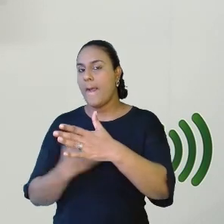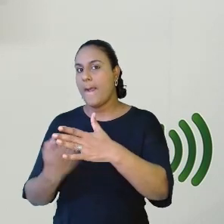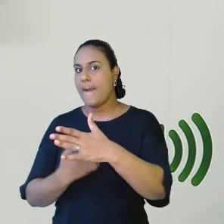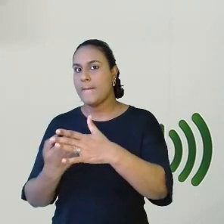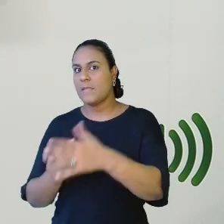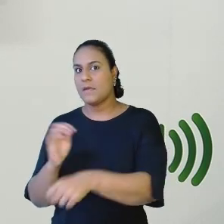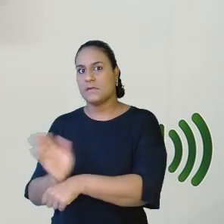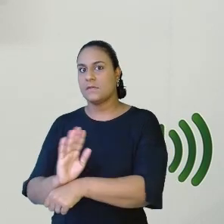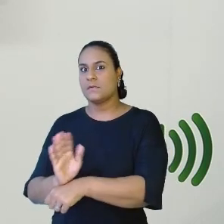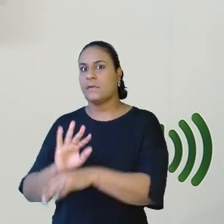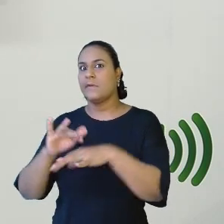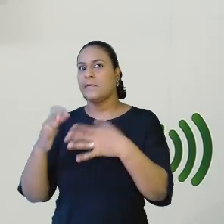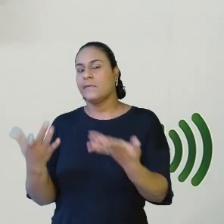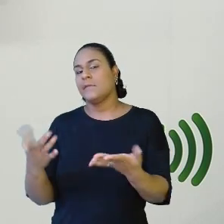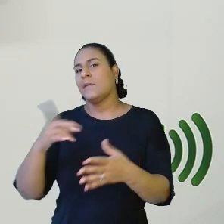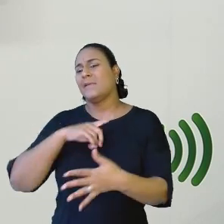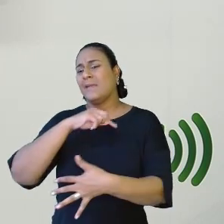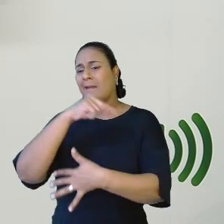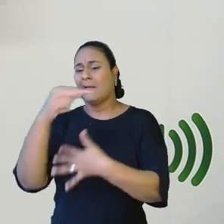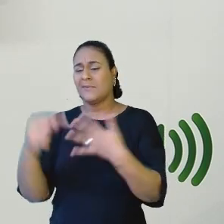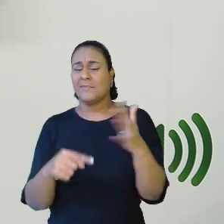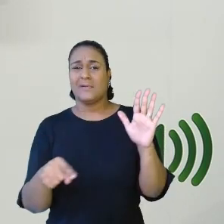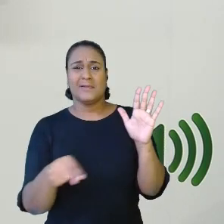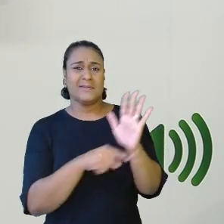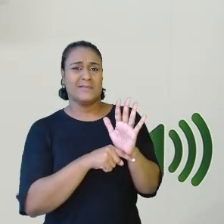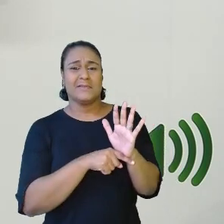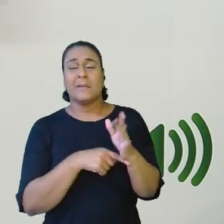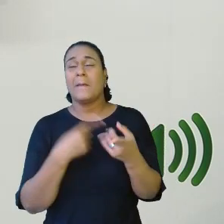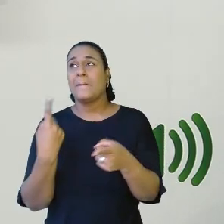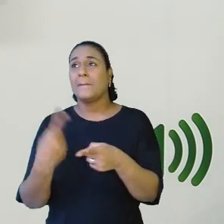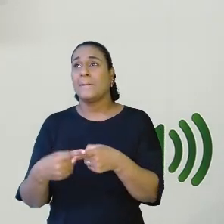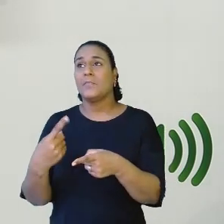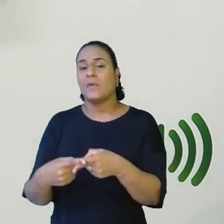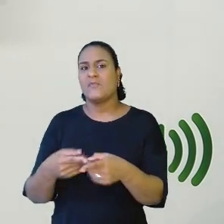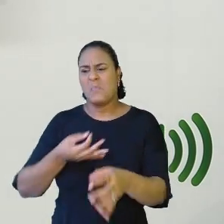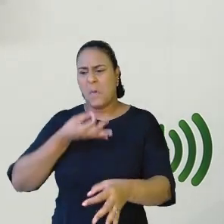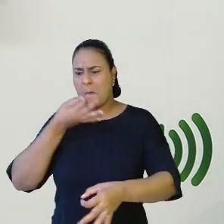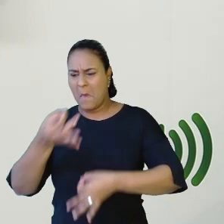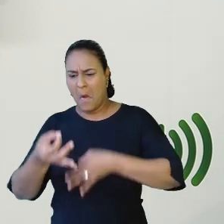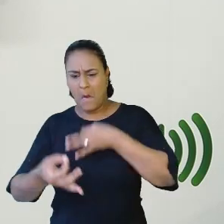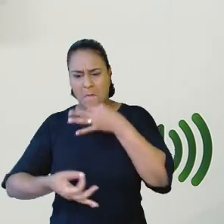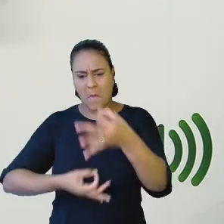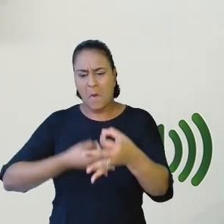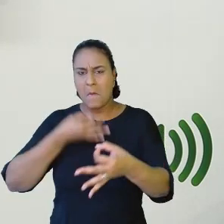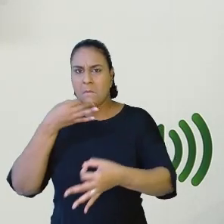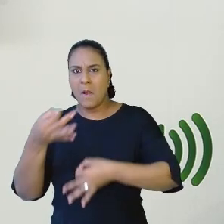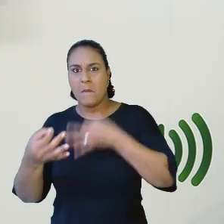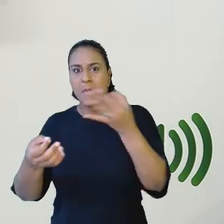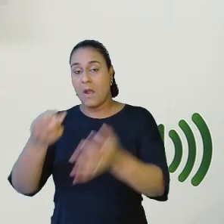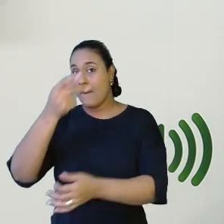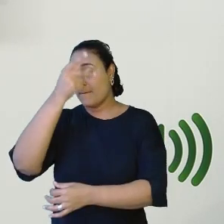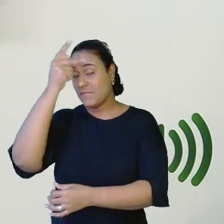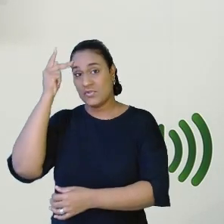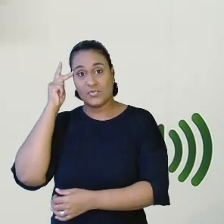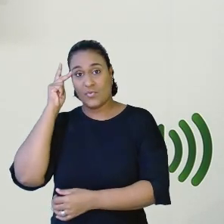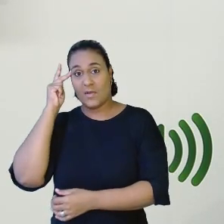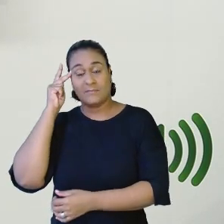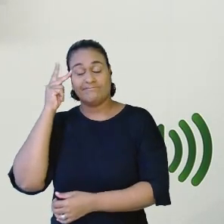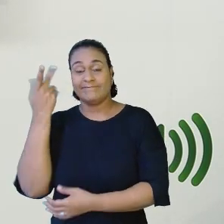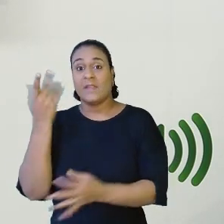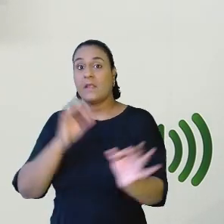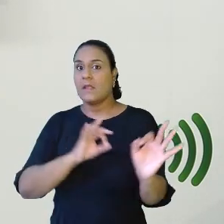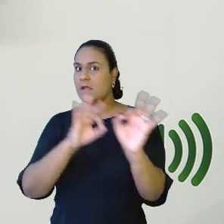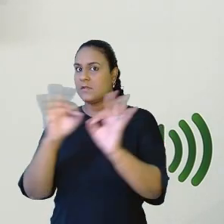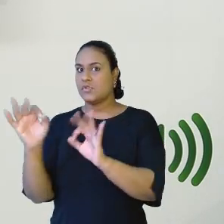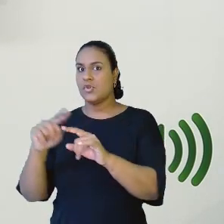negativos prevaleçam nos comentários e cenas, porque é como se fosse uma crítica por alguém que assistiu, mas que não faz parte assim do mundo